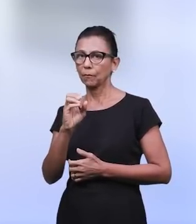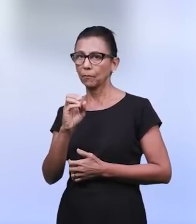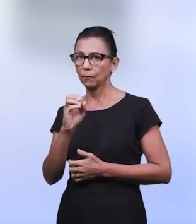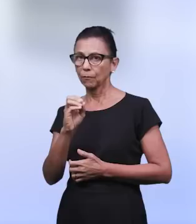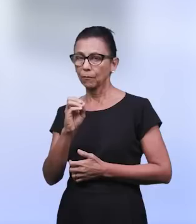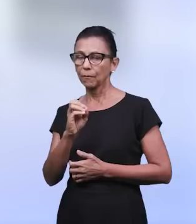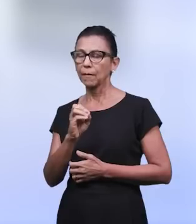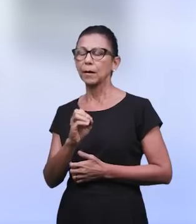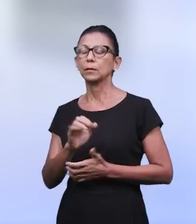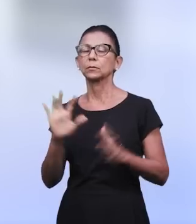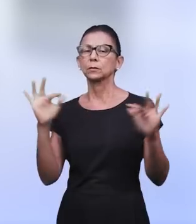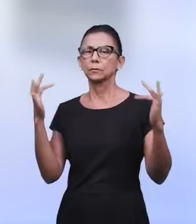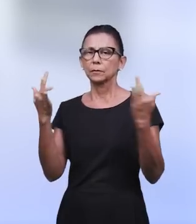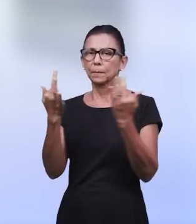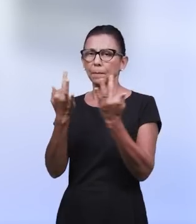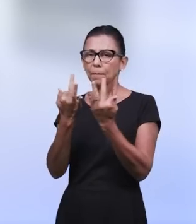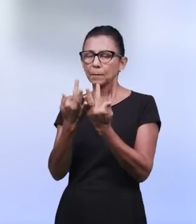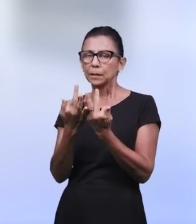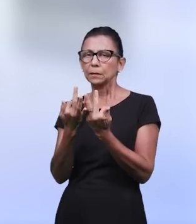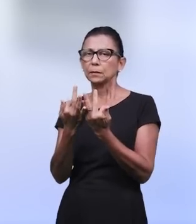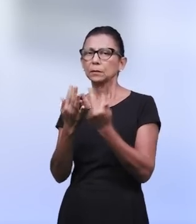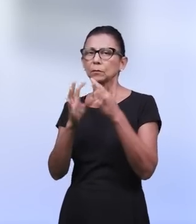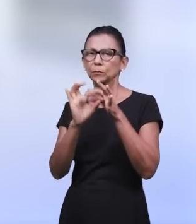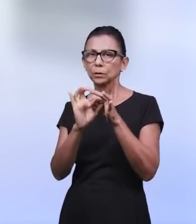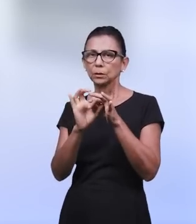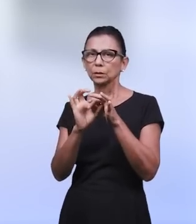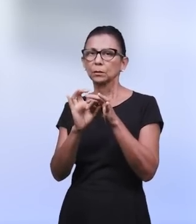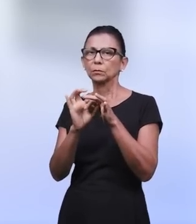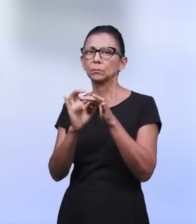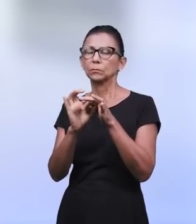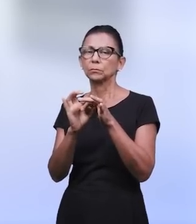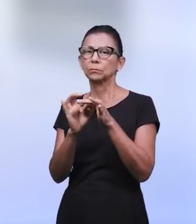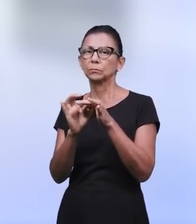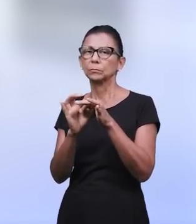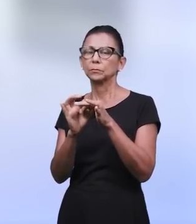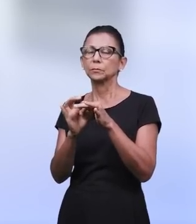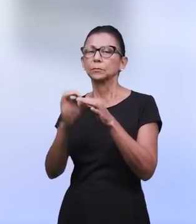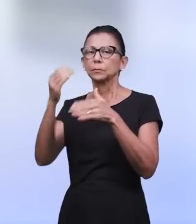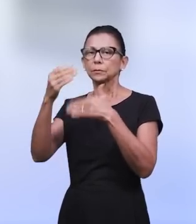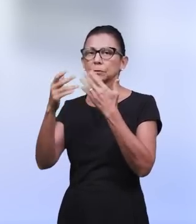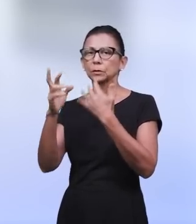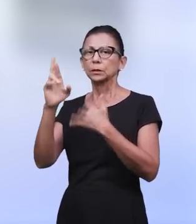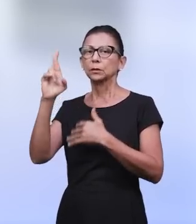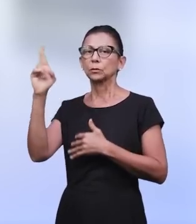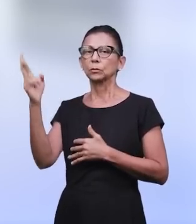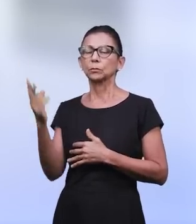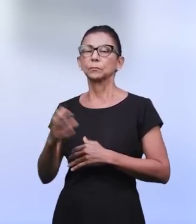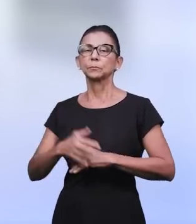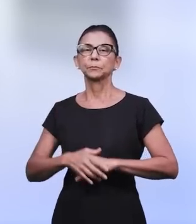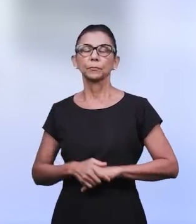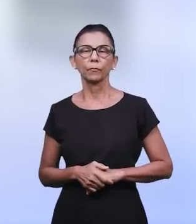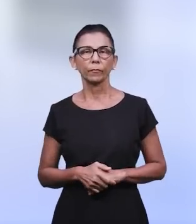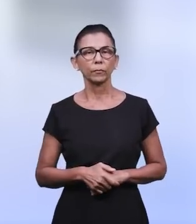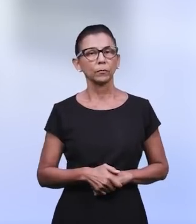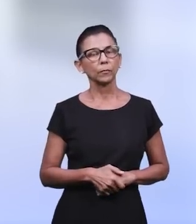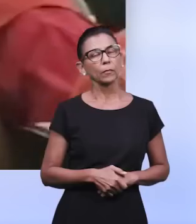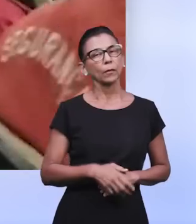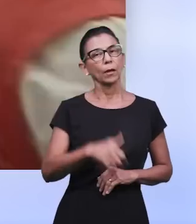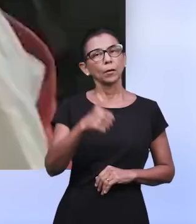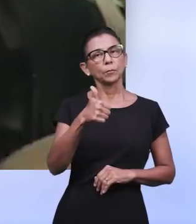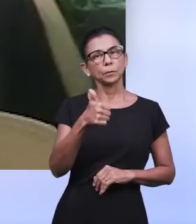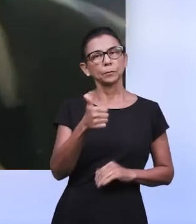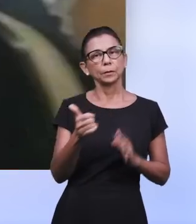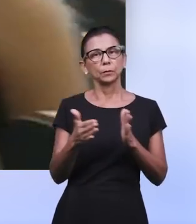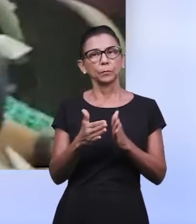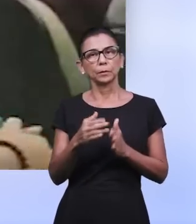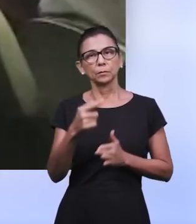sobre os lares a aliança deles com cada irmão. O seminário foi dividido em duas partes. Na primeira, começando às 7h30, foram